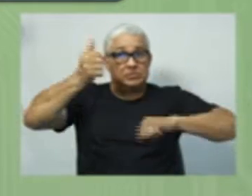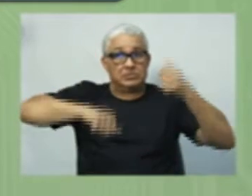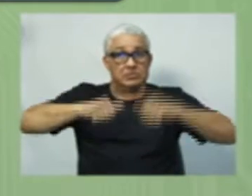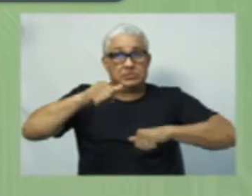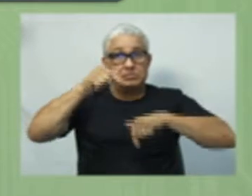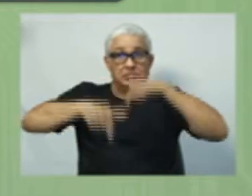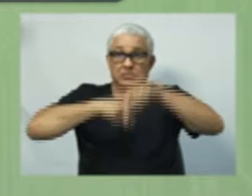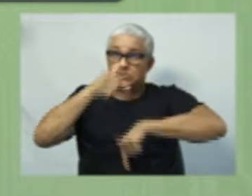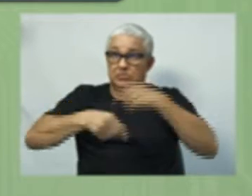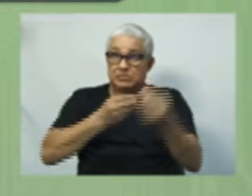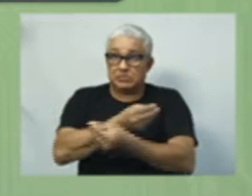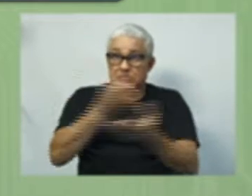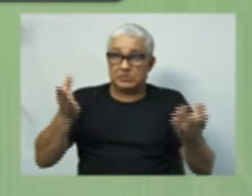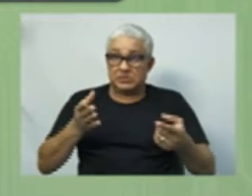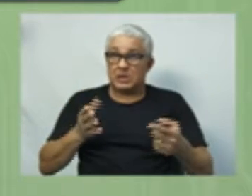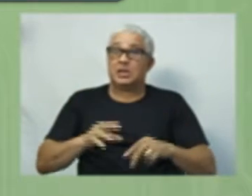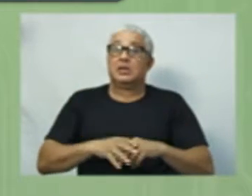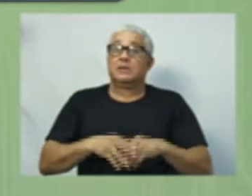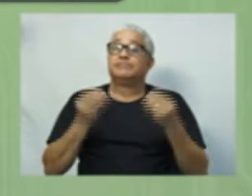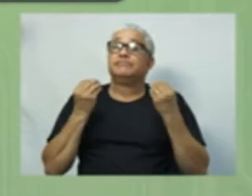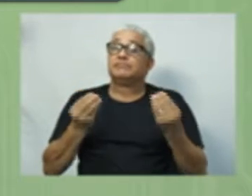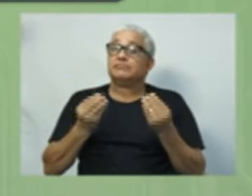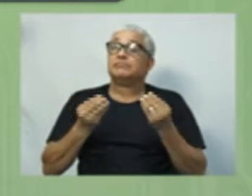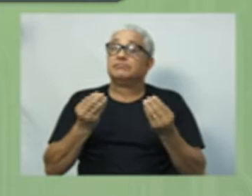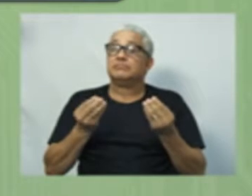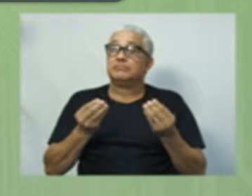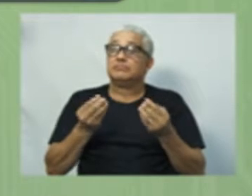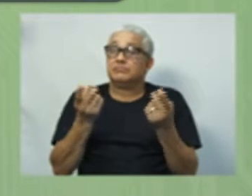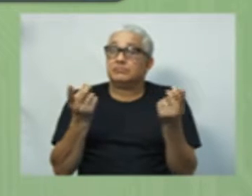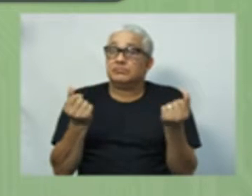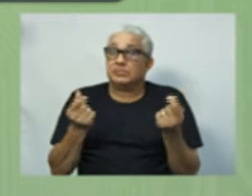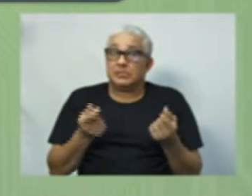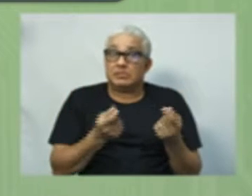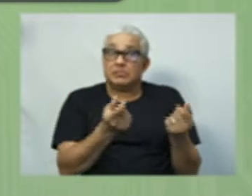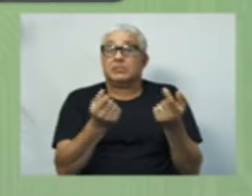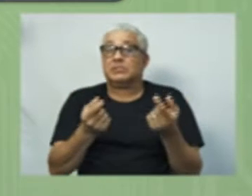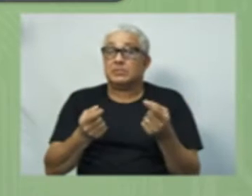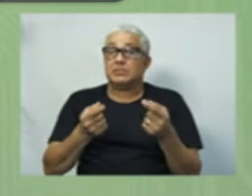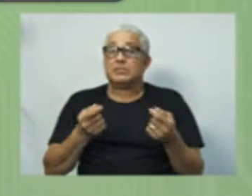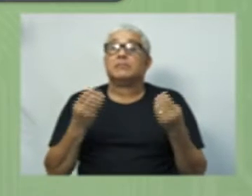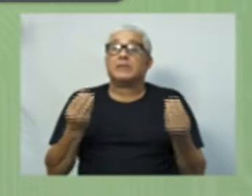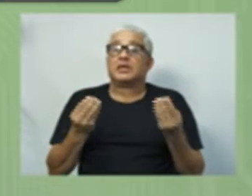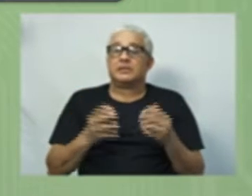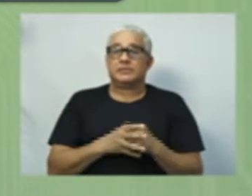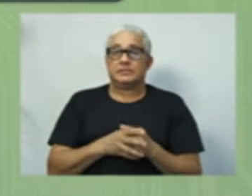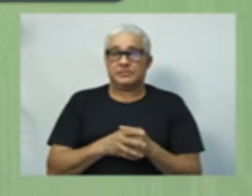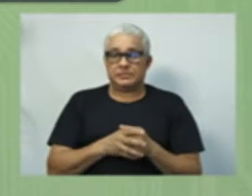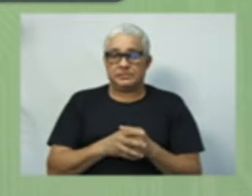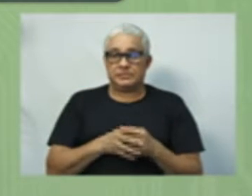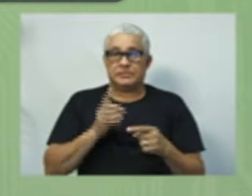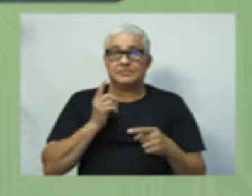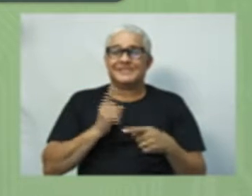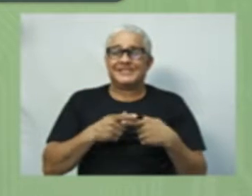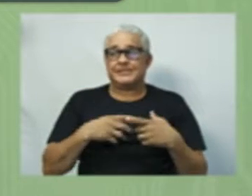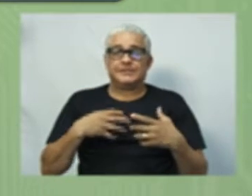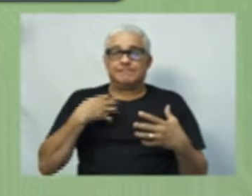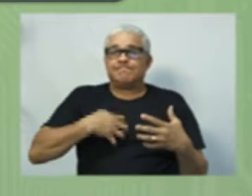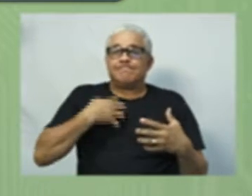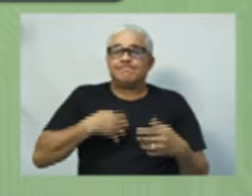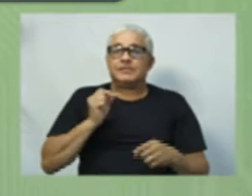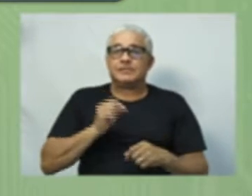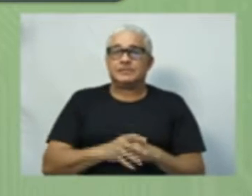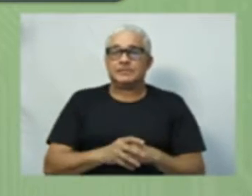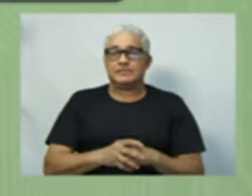serviço, estou falando para que serve o dinheiro. O dinheiro é para isso, para prestação. O que nos causa indignação? O que nos causa